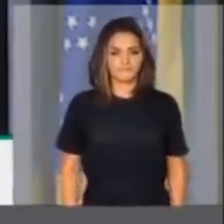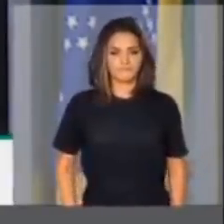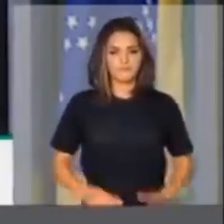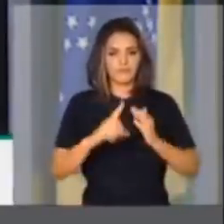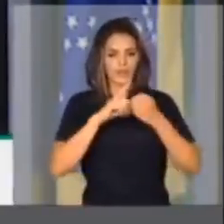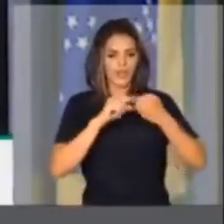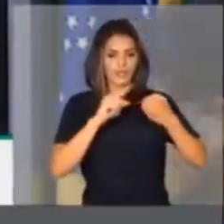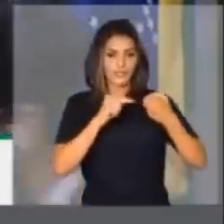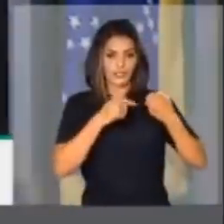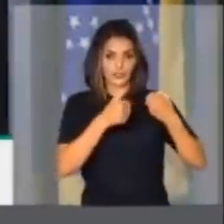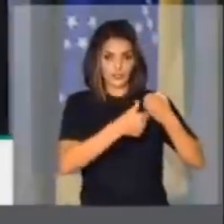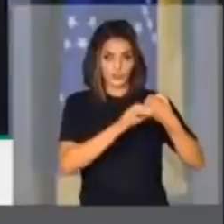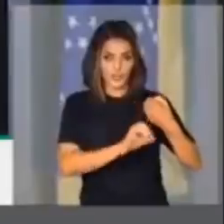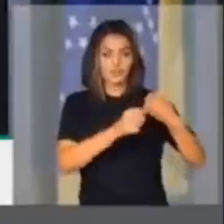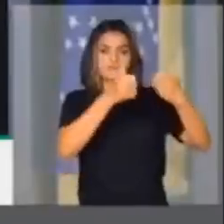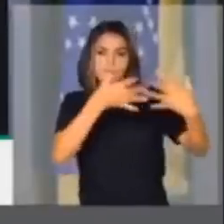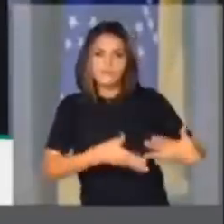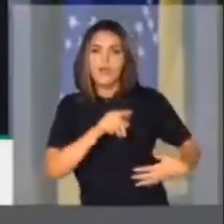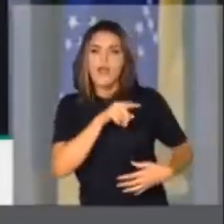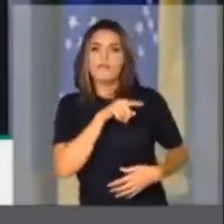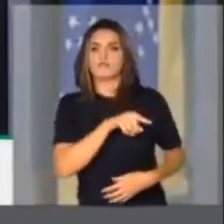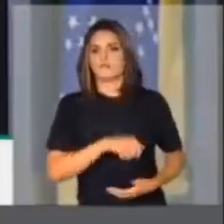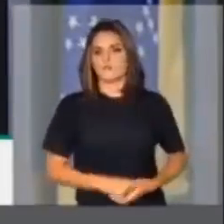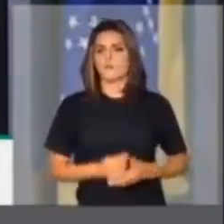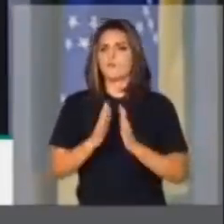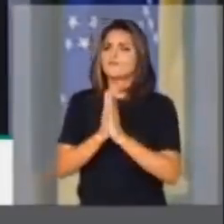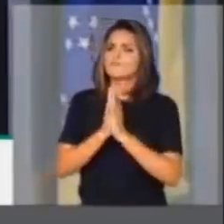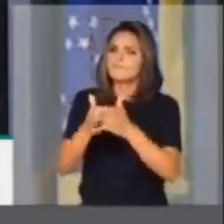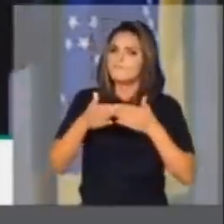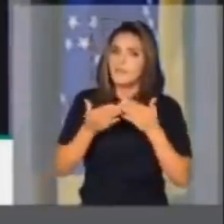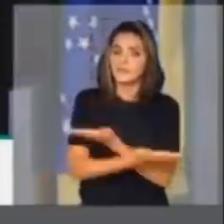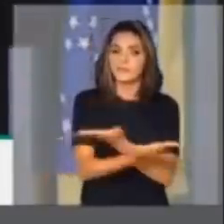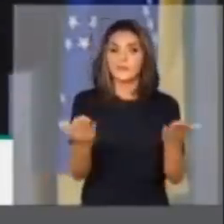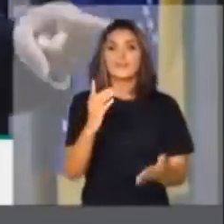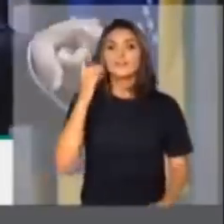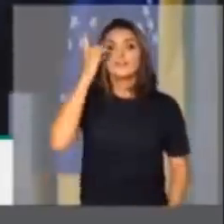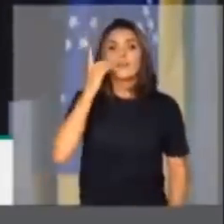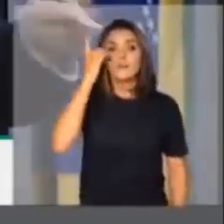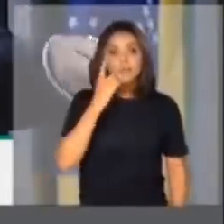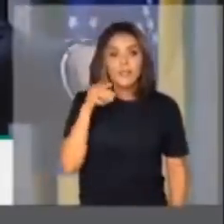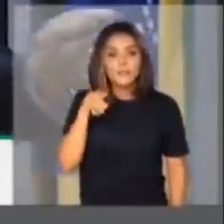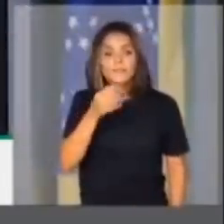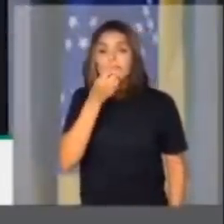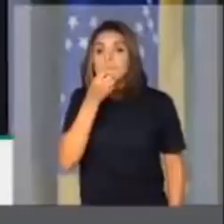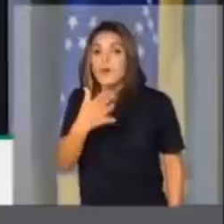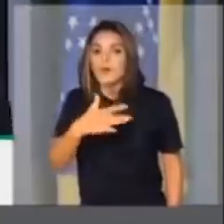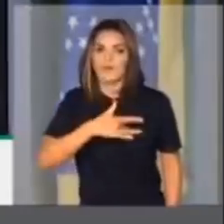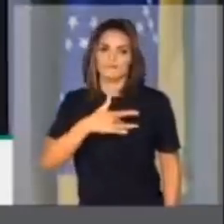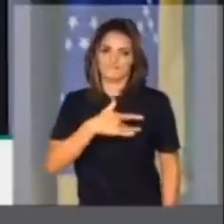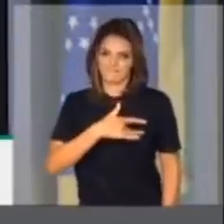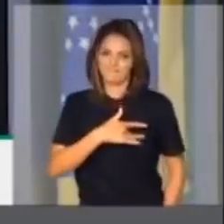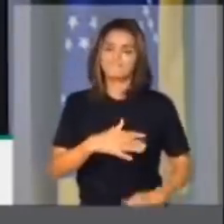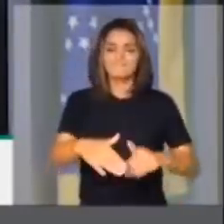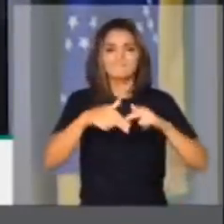que esse artigo preza. Então, aqui, presidente, eu rogo aos deputados e deputadas de boa fé neste plenário